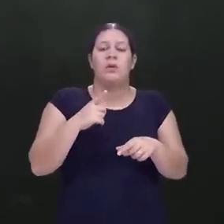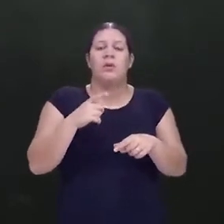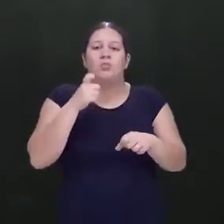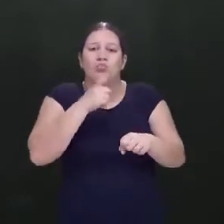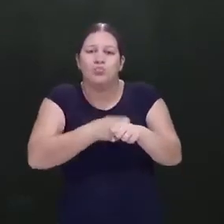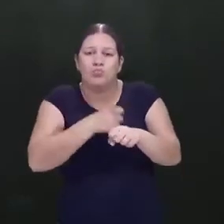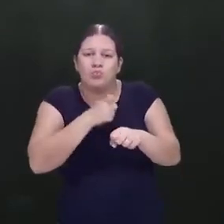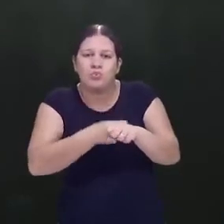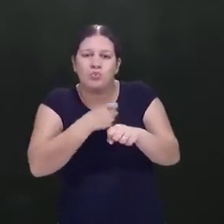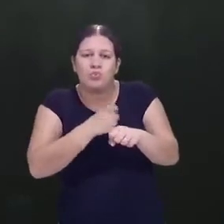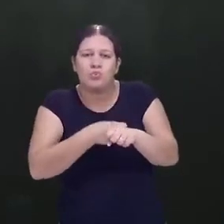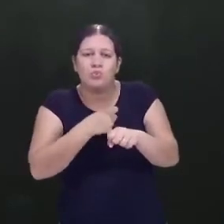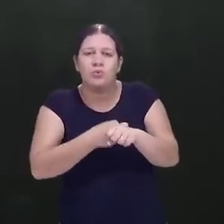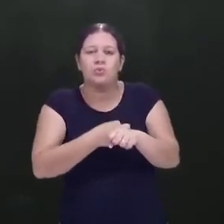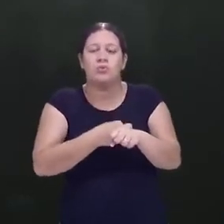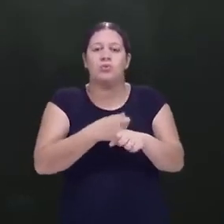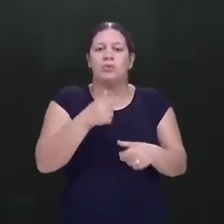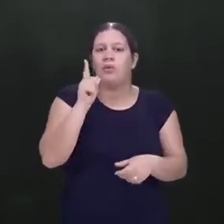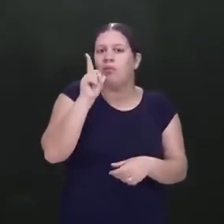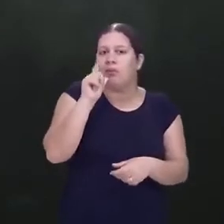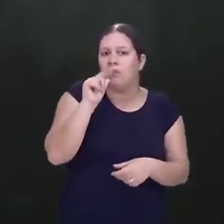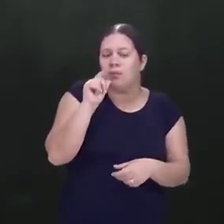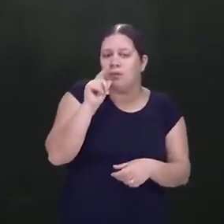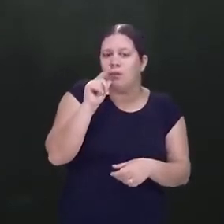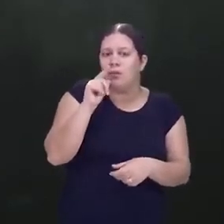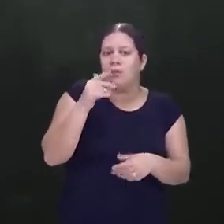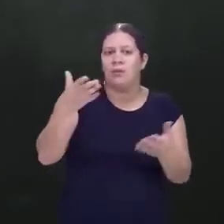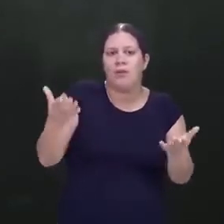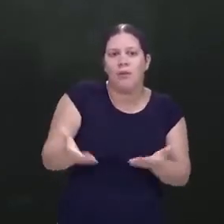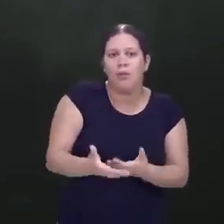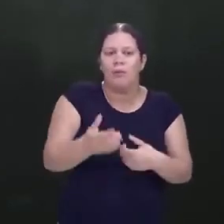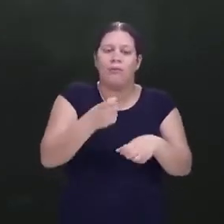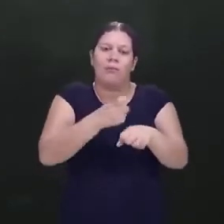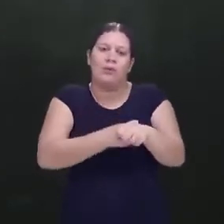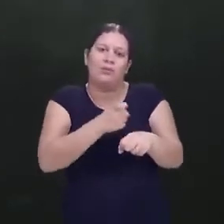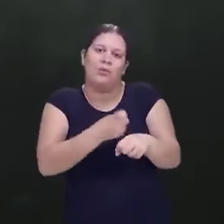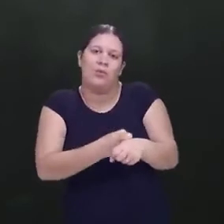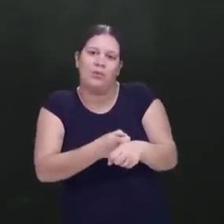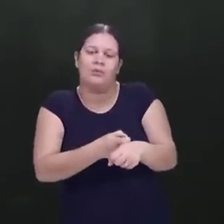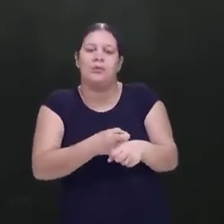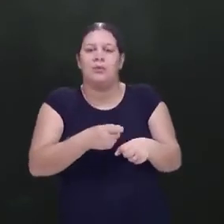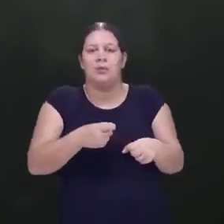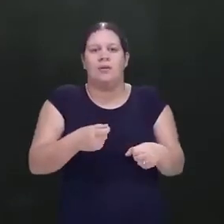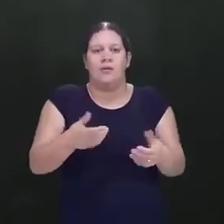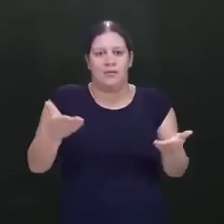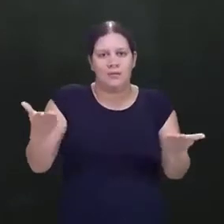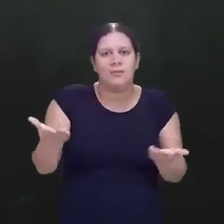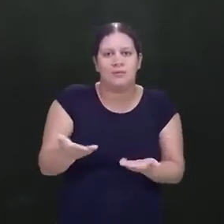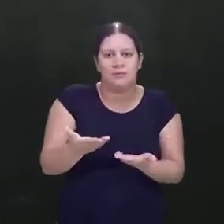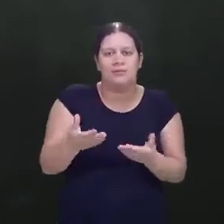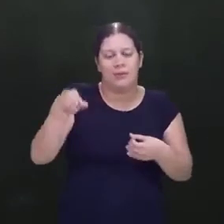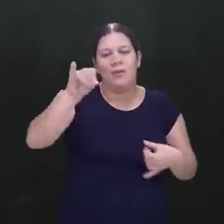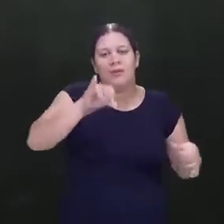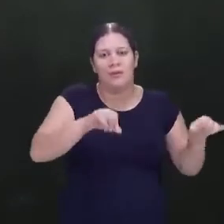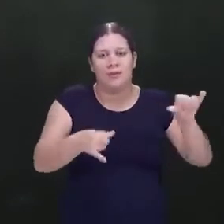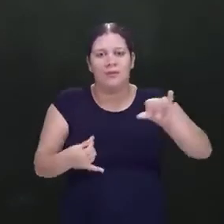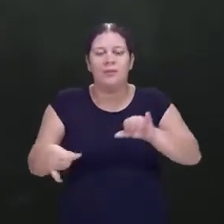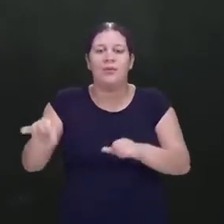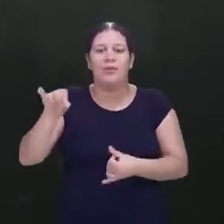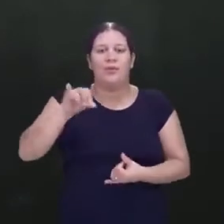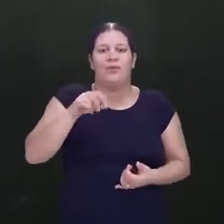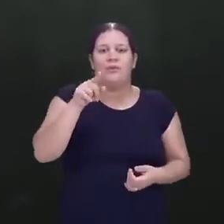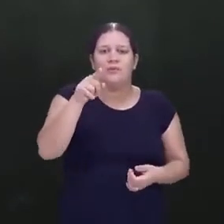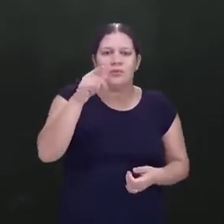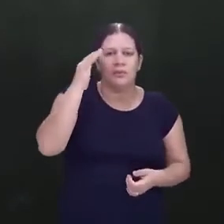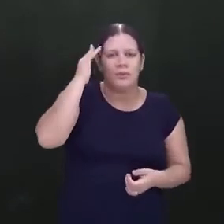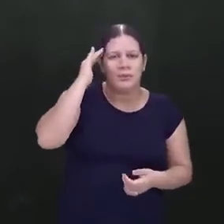sólido. Algo que estava no estado líquido formou ali um sólido. São evidências de que aconteceu uma reação química. Então você